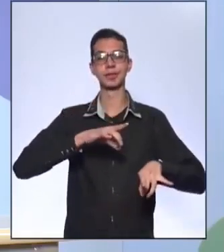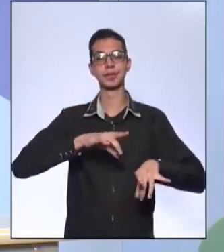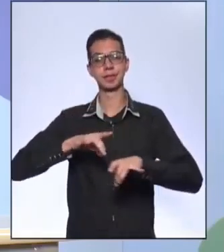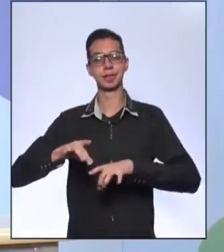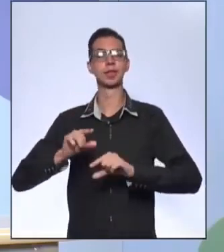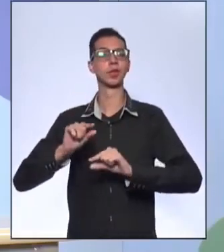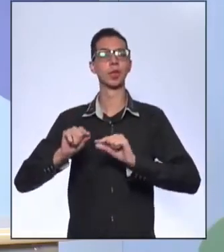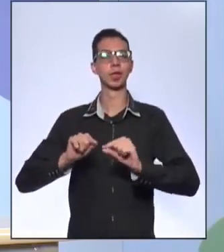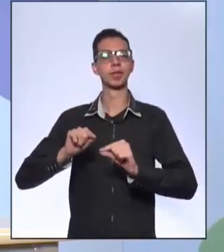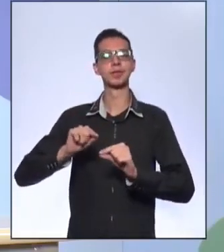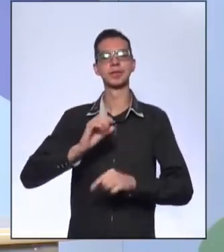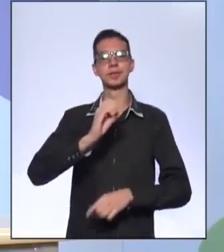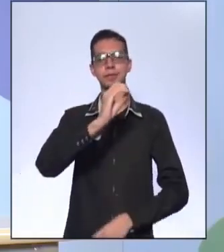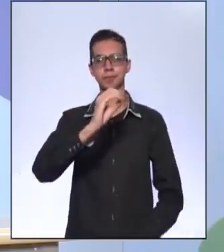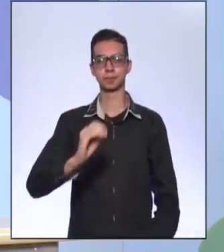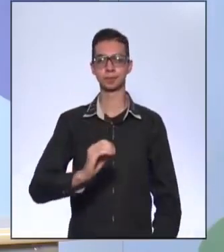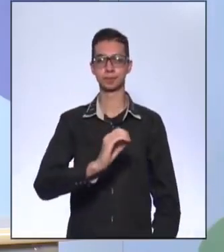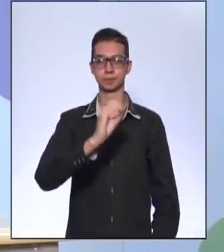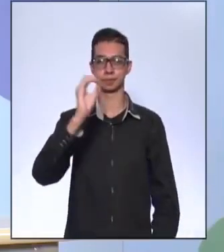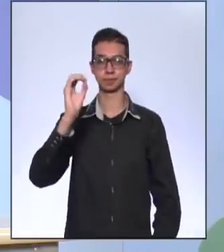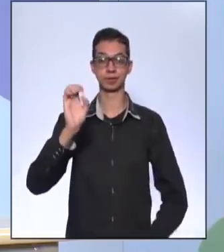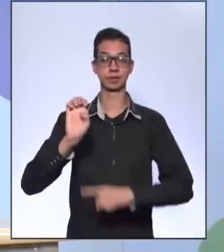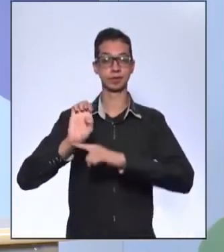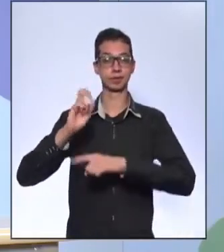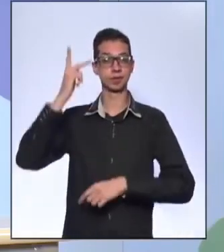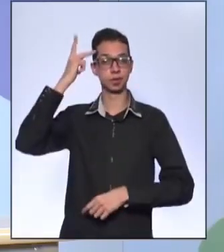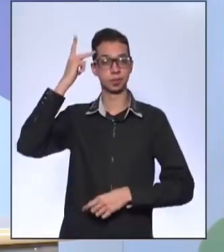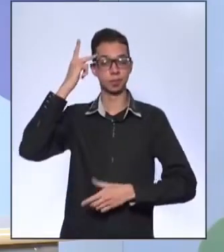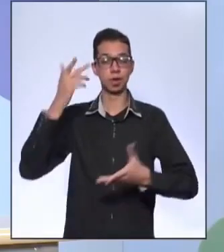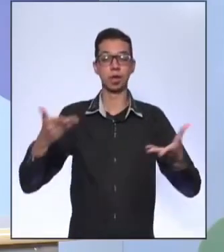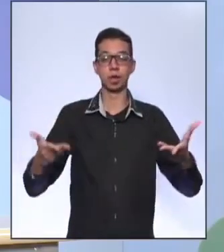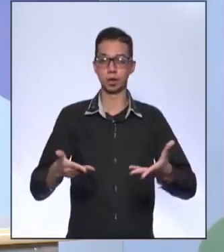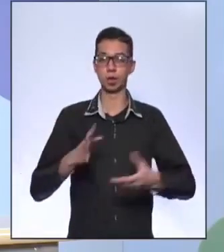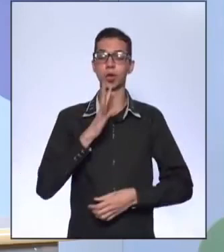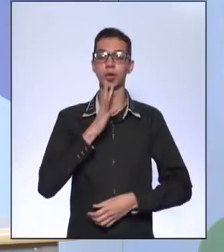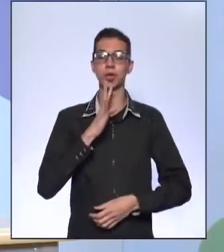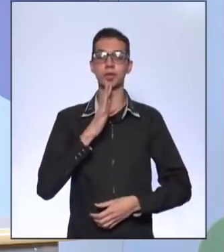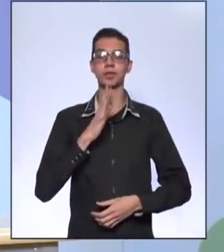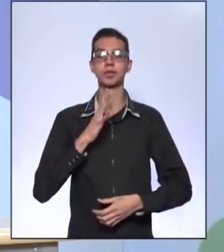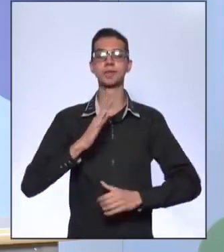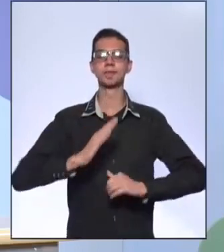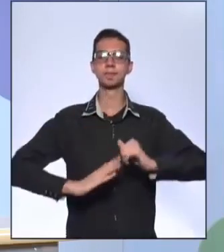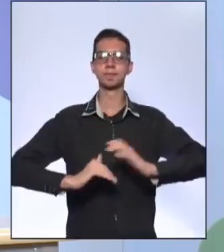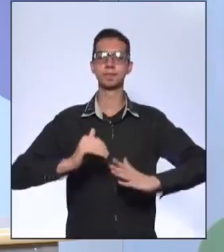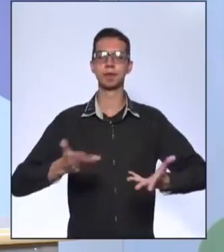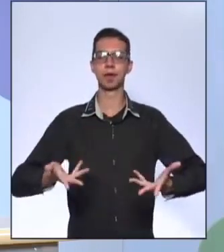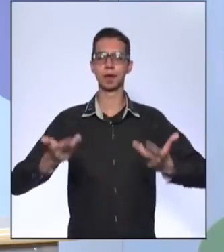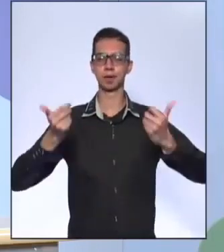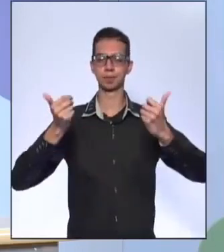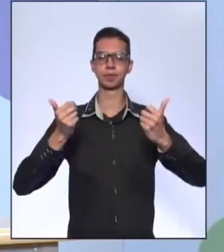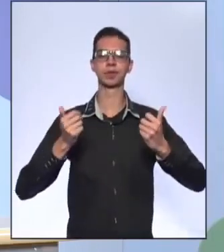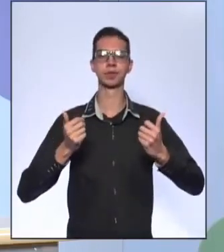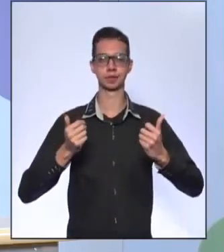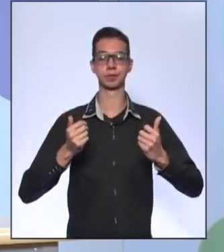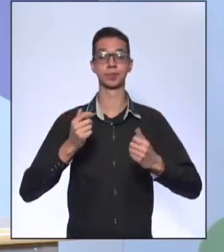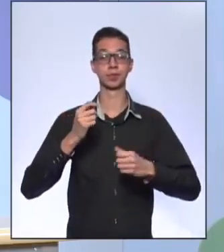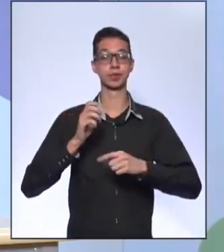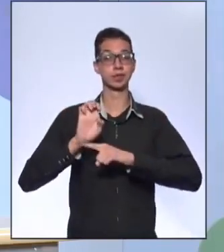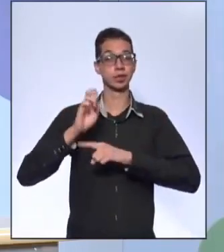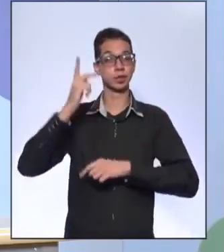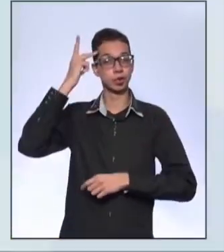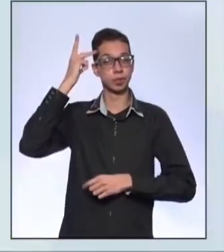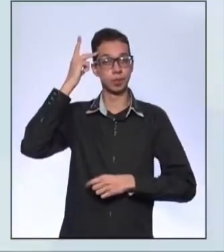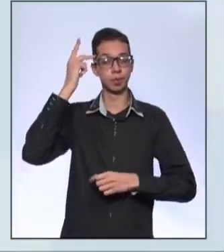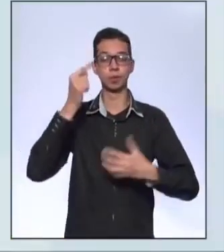e agora nós vamos conhecer as habilidades do currículo do Estado de São Paulo que nós vamos trabalhar na aula de hoje vai